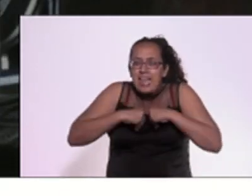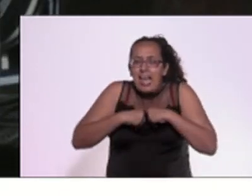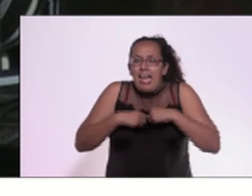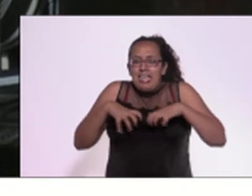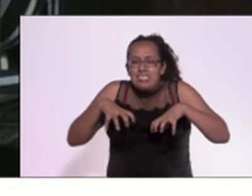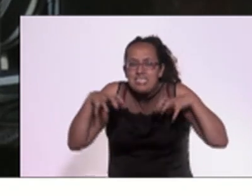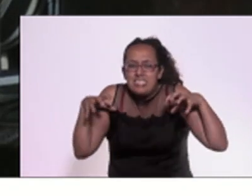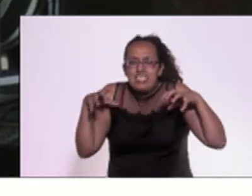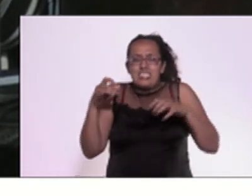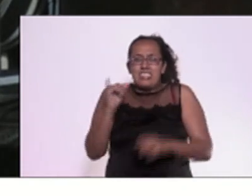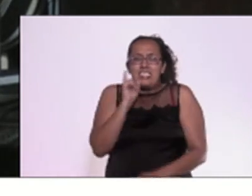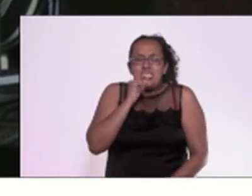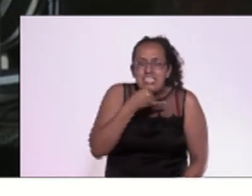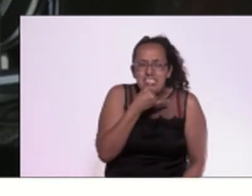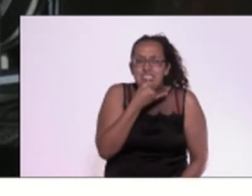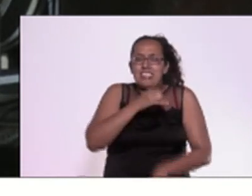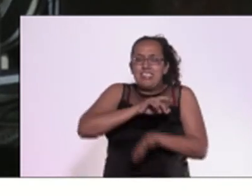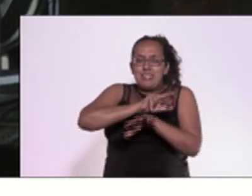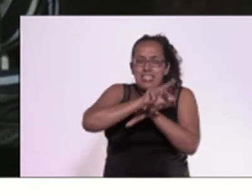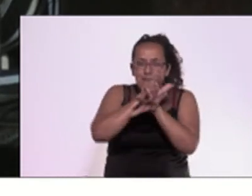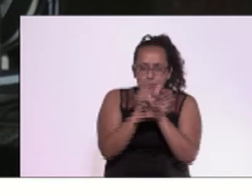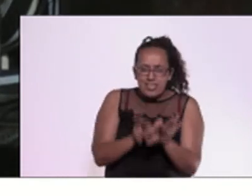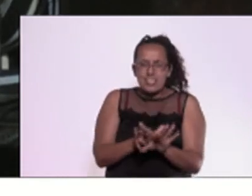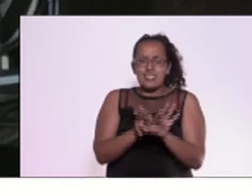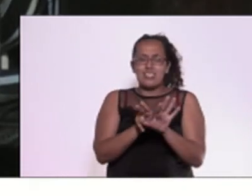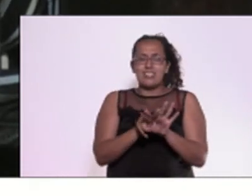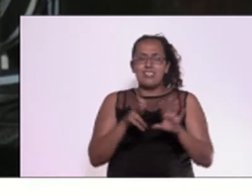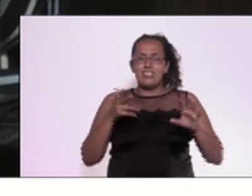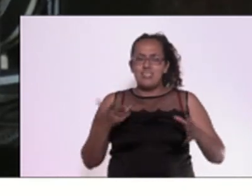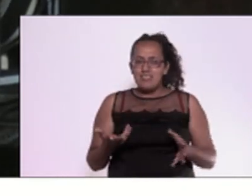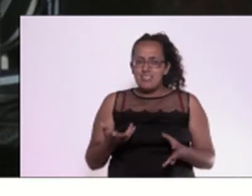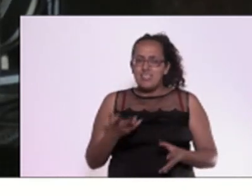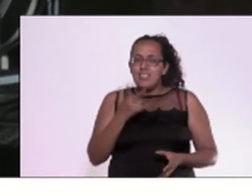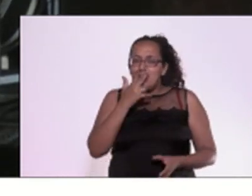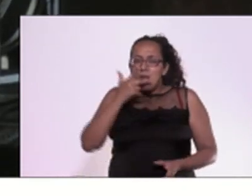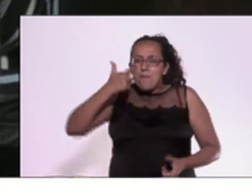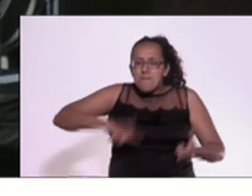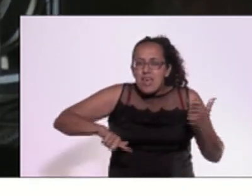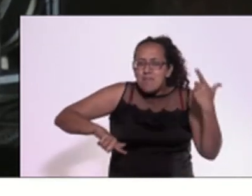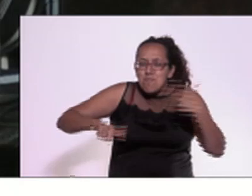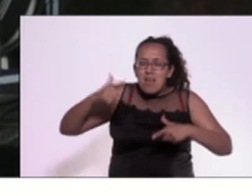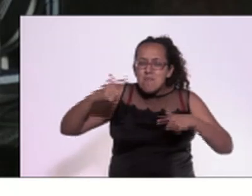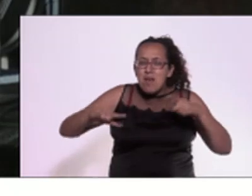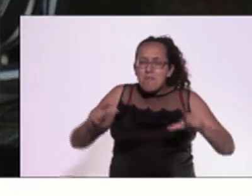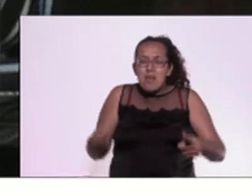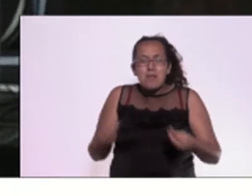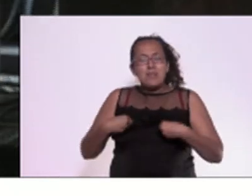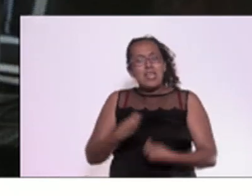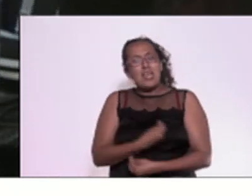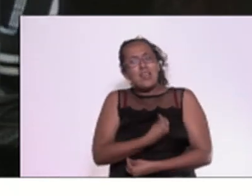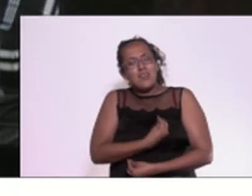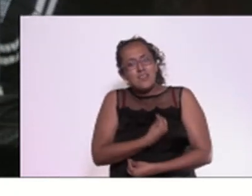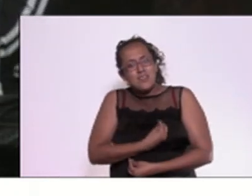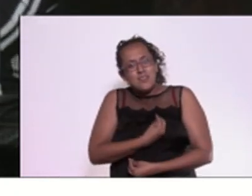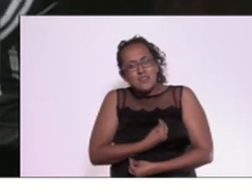vovô. Aí para ler, eu tenho que tirar o óculos. E eu escrevi também o que eu vou falar,